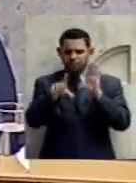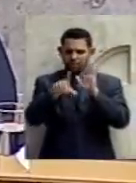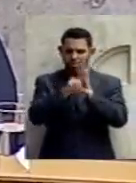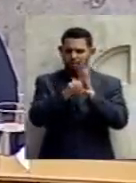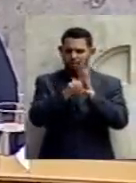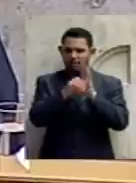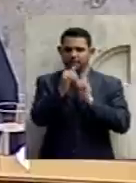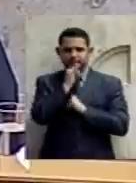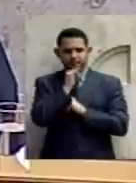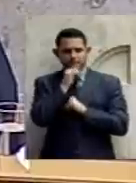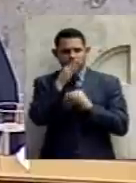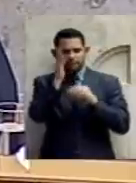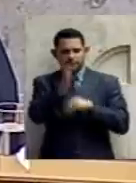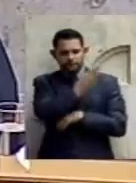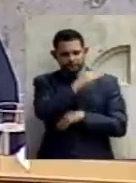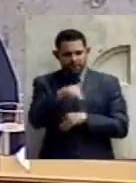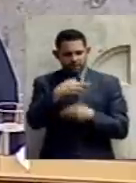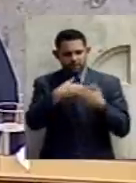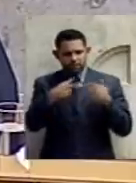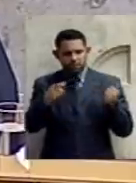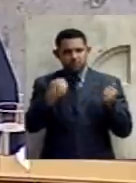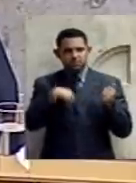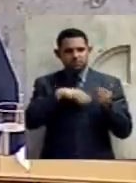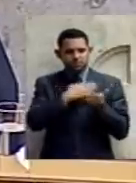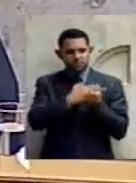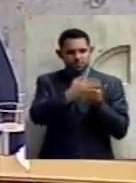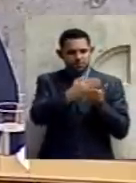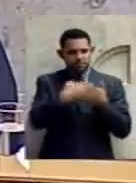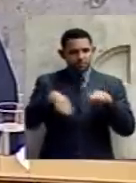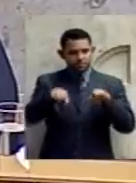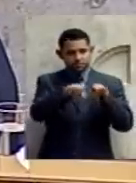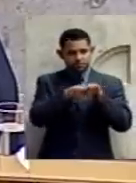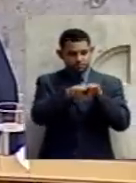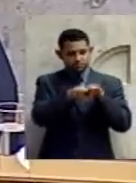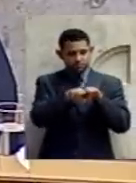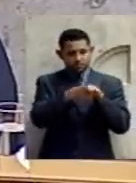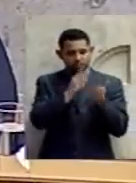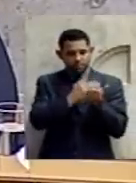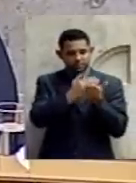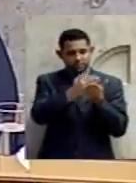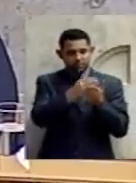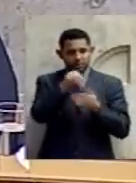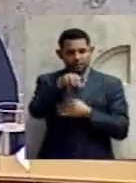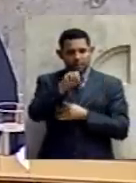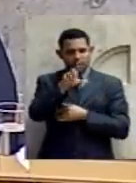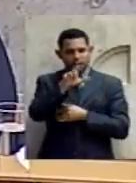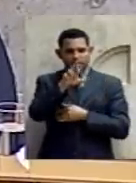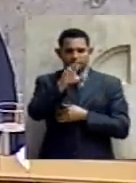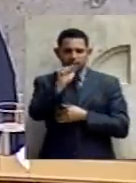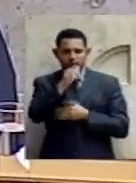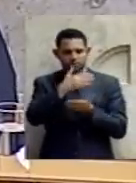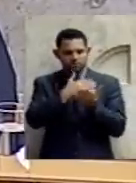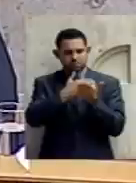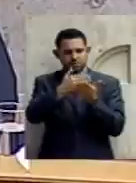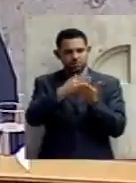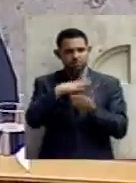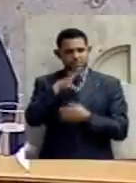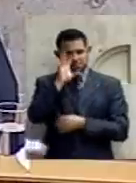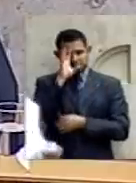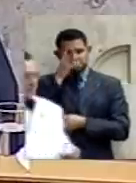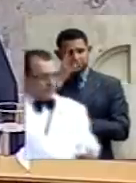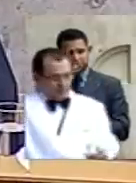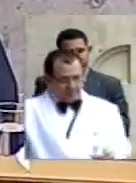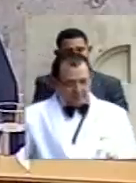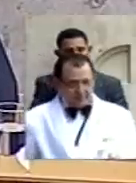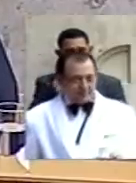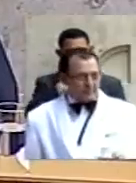exemplo, vela pela impessoalidade, pelo princípio da publicidade, pelo princípio da moralidade, pelo princípio da eficiência, não